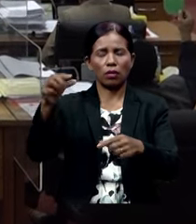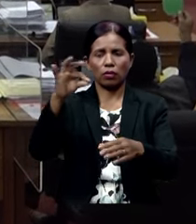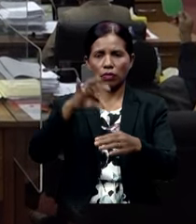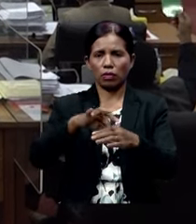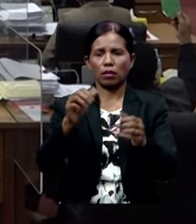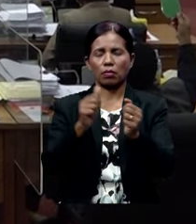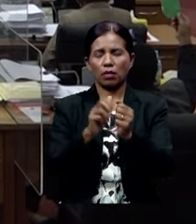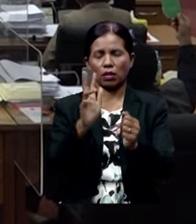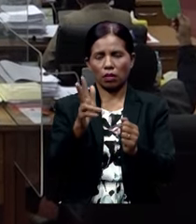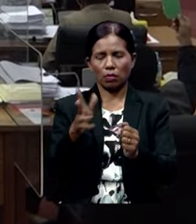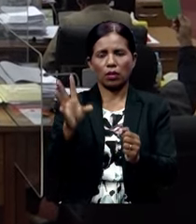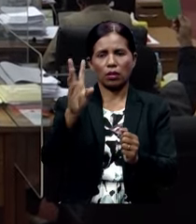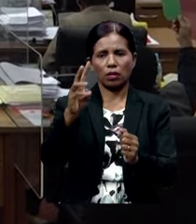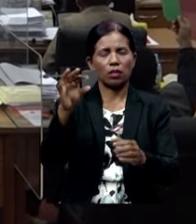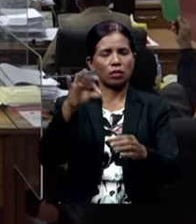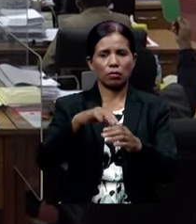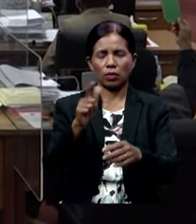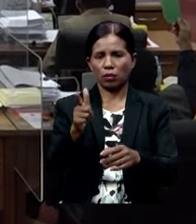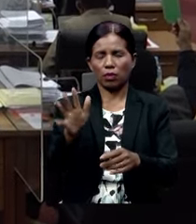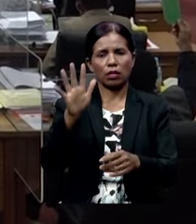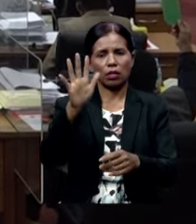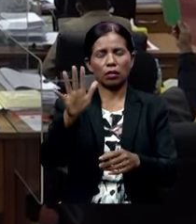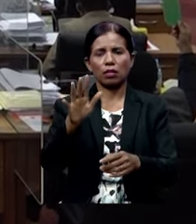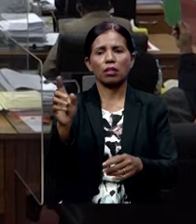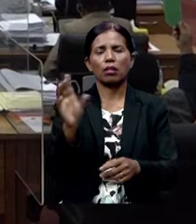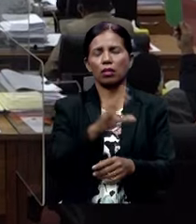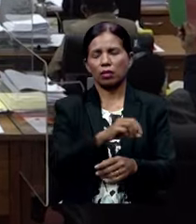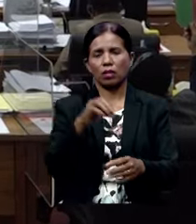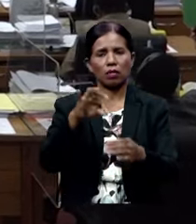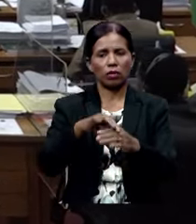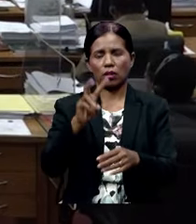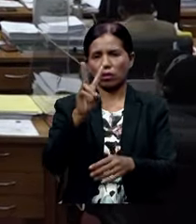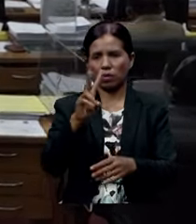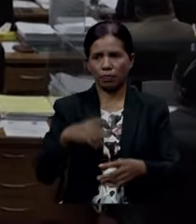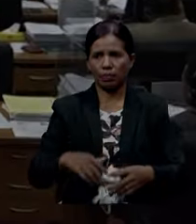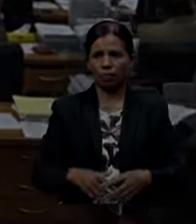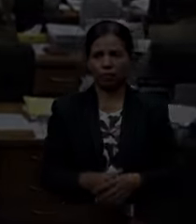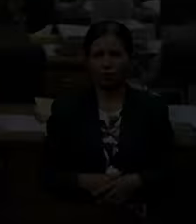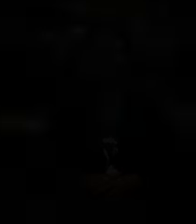favor do Ronuro Senem contra Ronuro Sen Lima na abstenção Rua. Luciano Amaral, Zaime dos Santos, GMN.